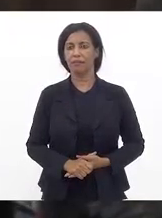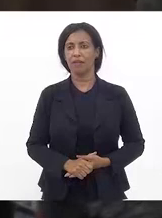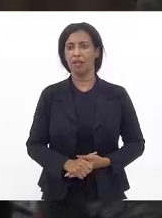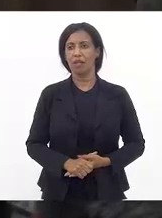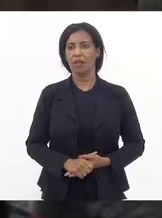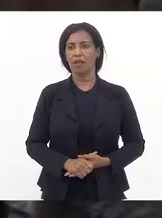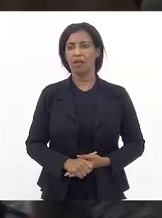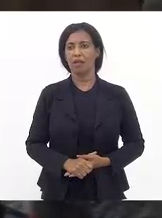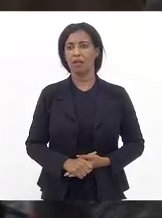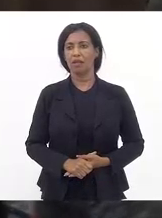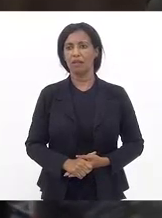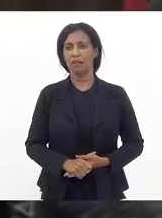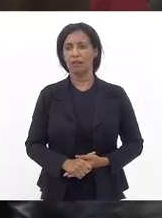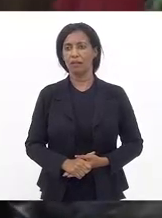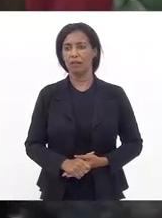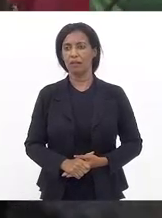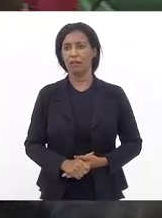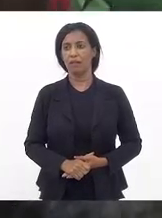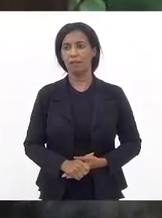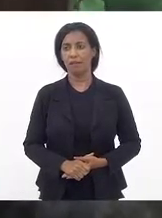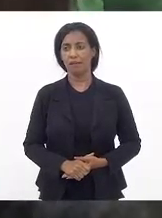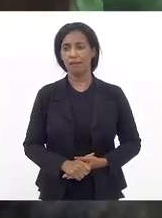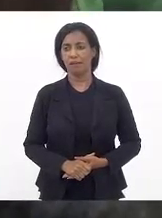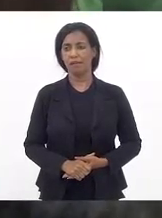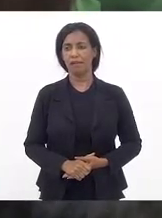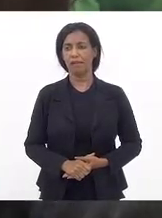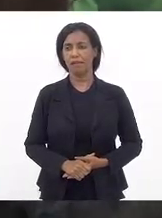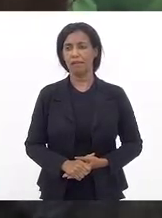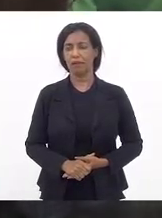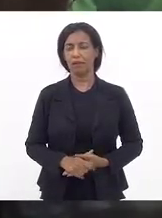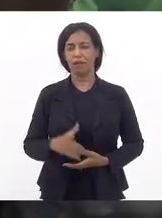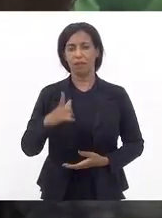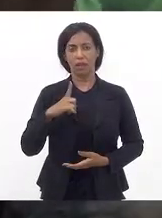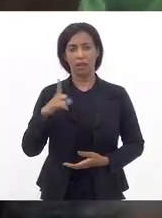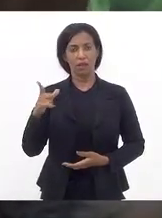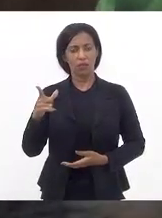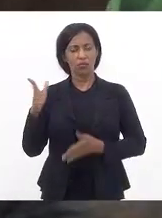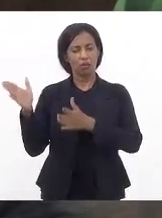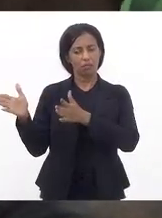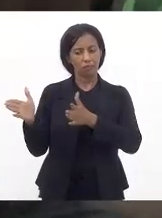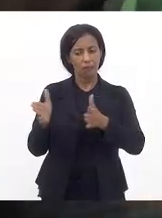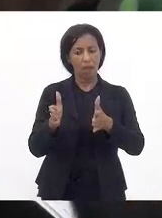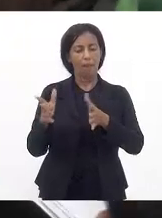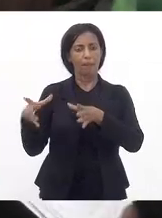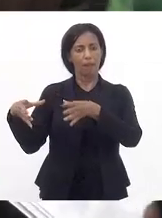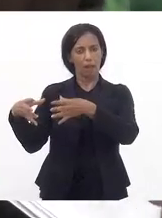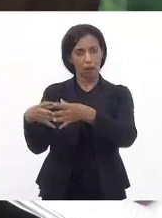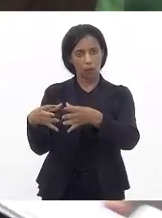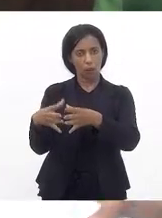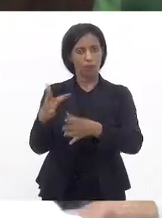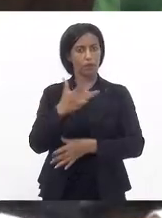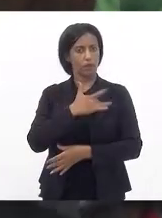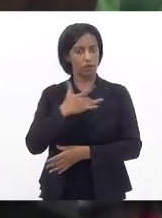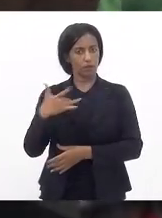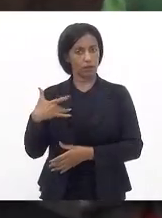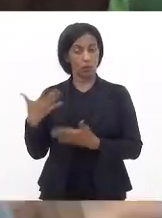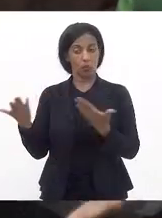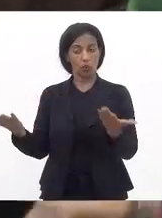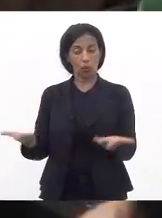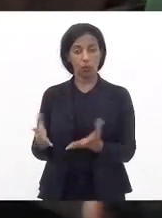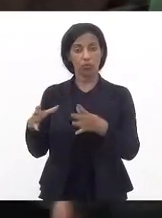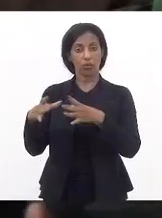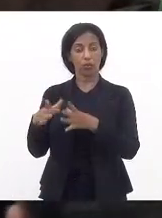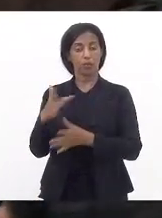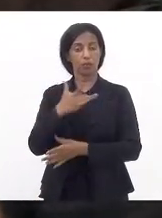fazer o registro que embora o projeto não tenha passado pela comissão de saúde hoje a